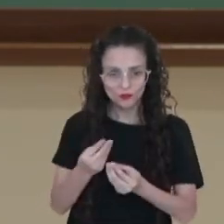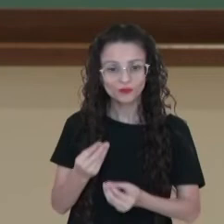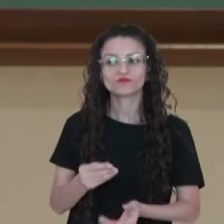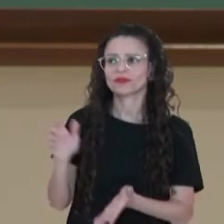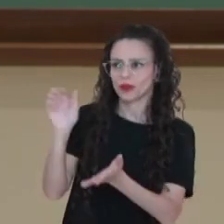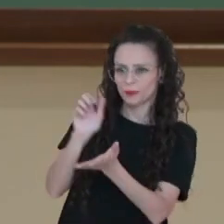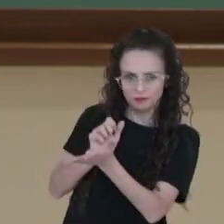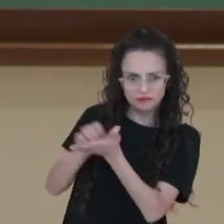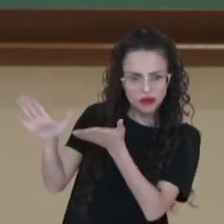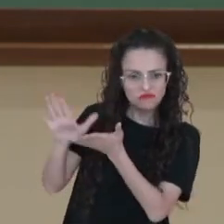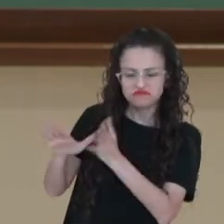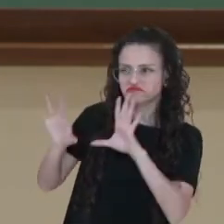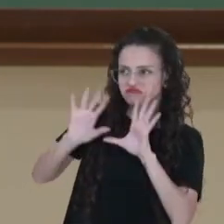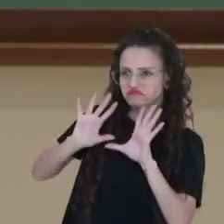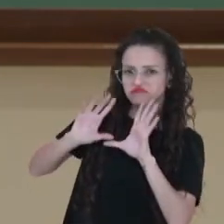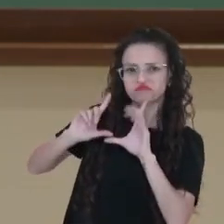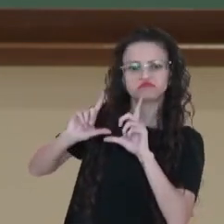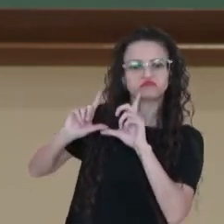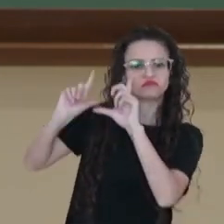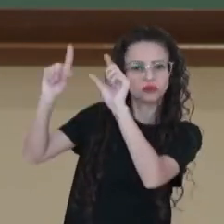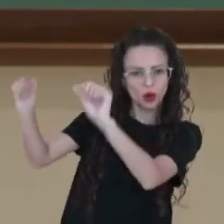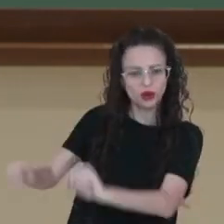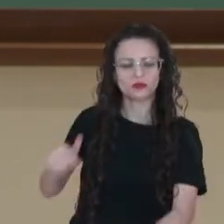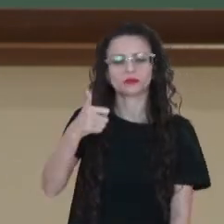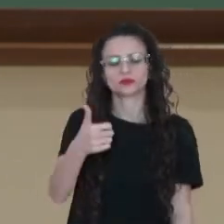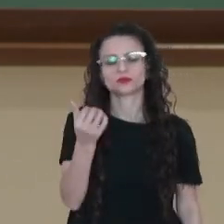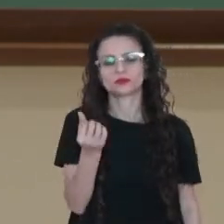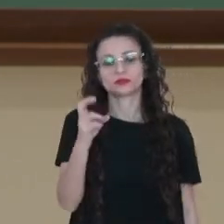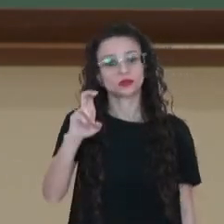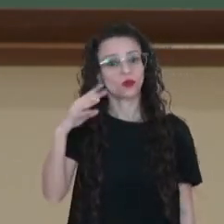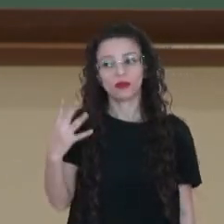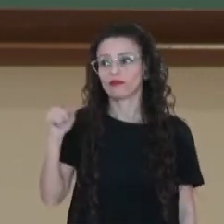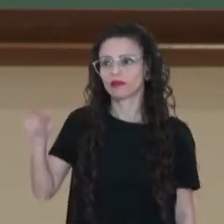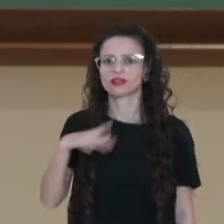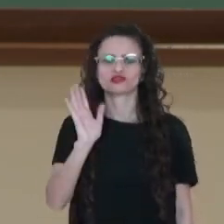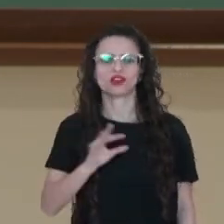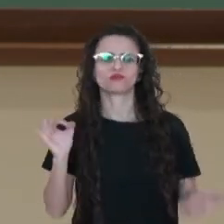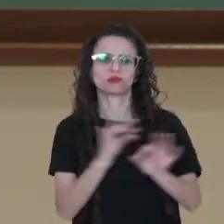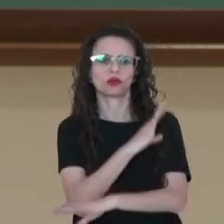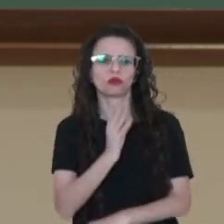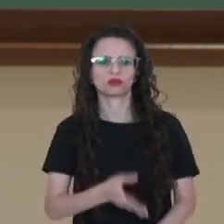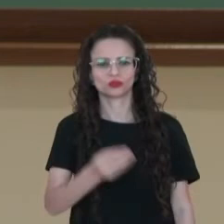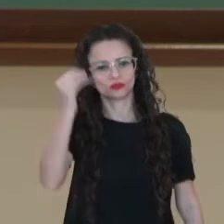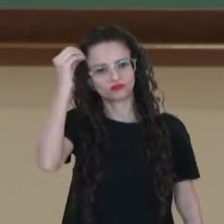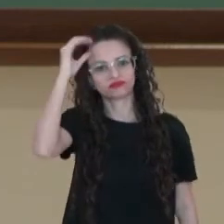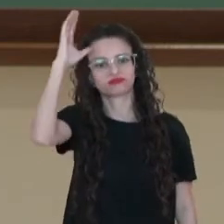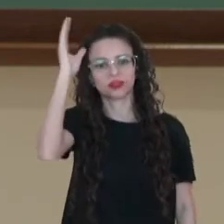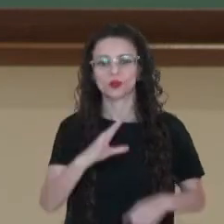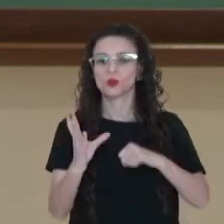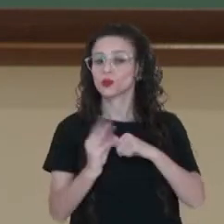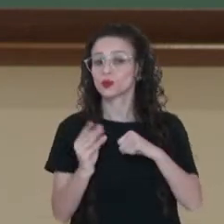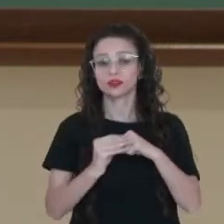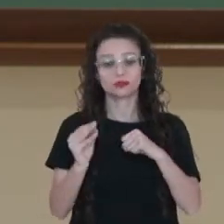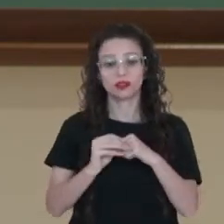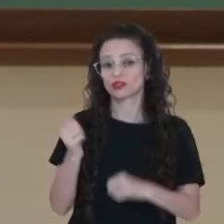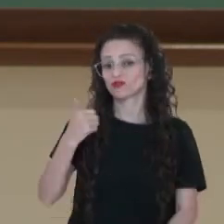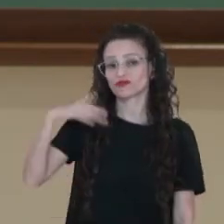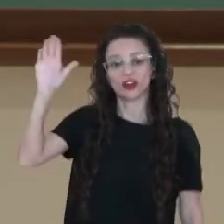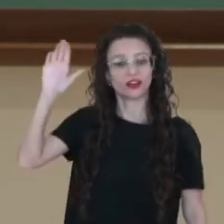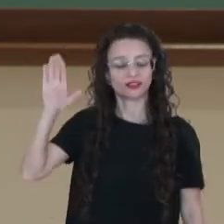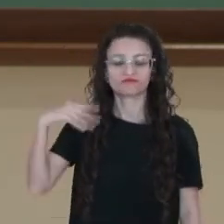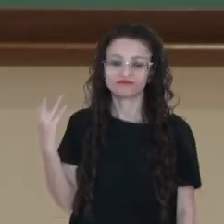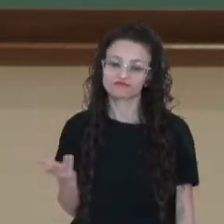são expulsos do Brasil em 1654, eles levam todo esse conhecimento para a América Central, para as Antilhas. E